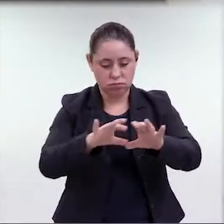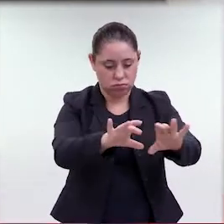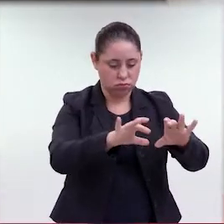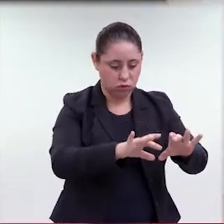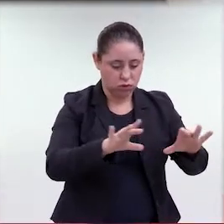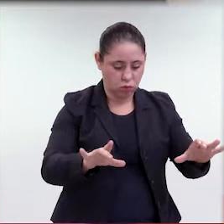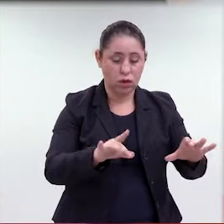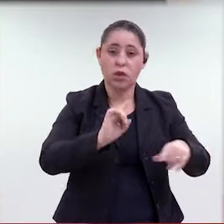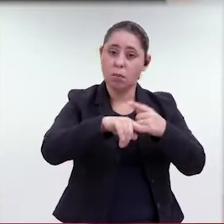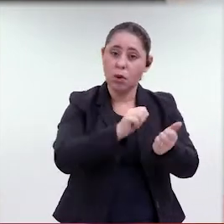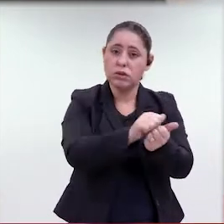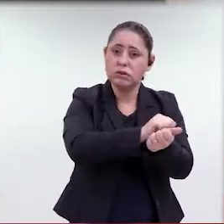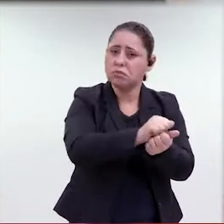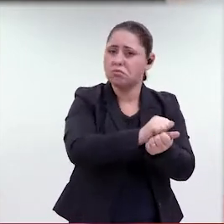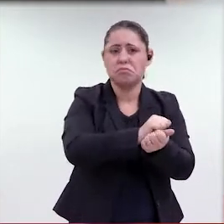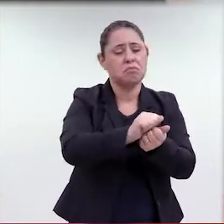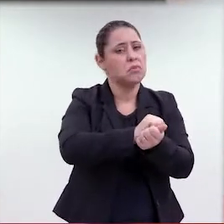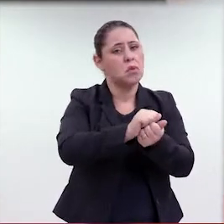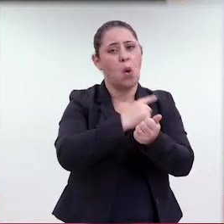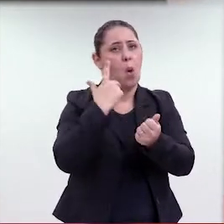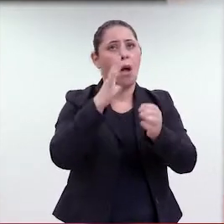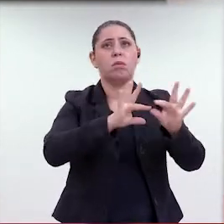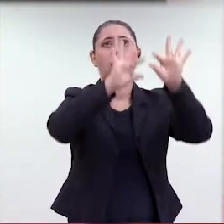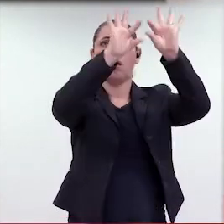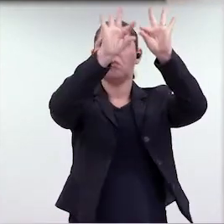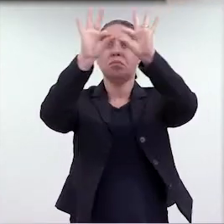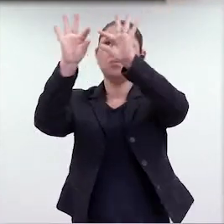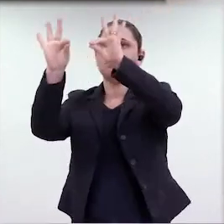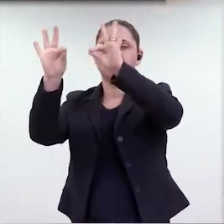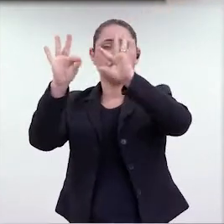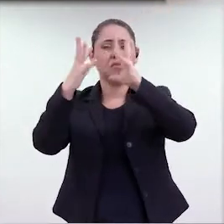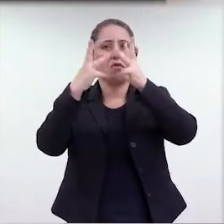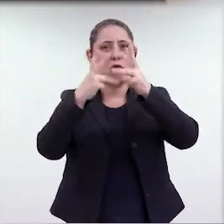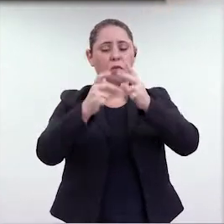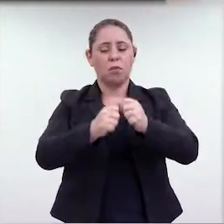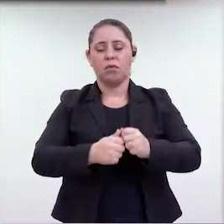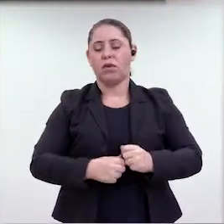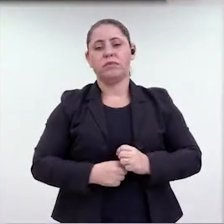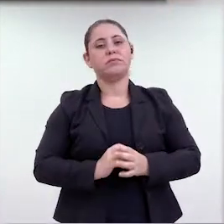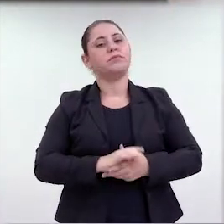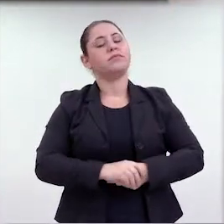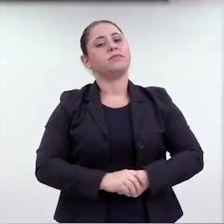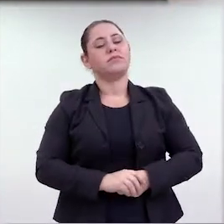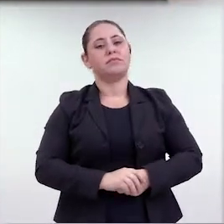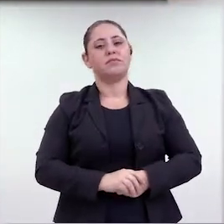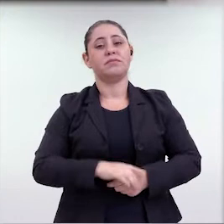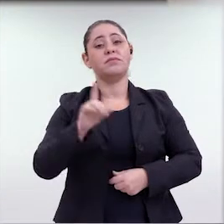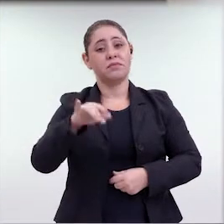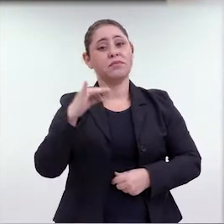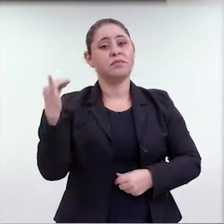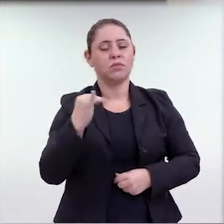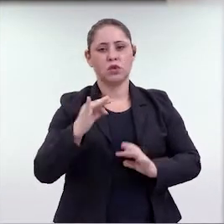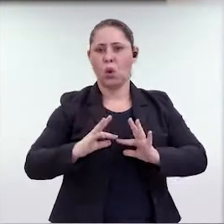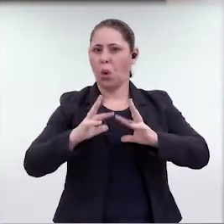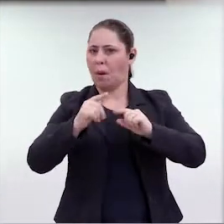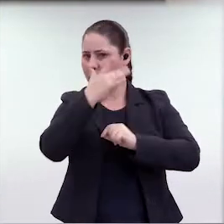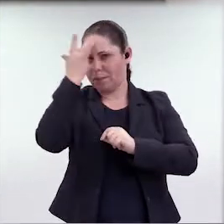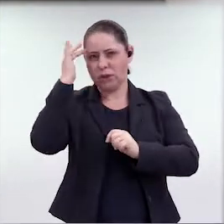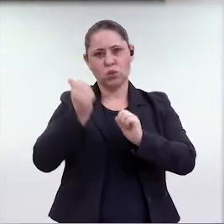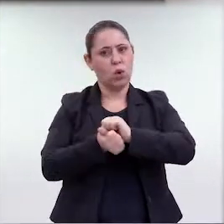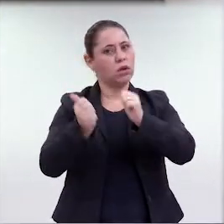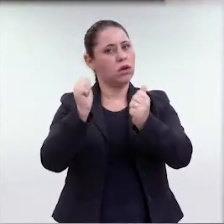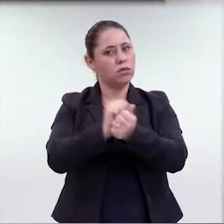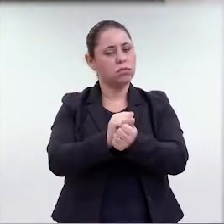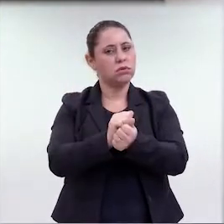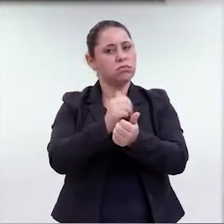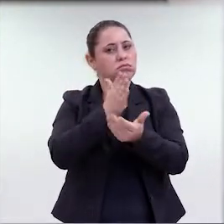E depois a gente lava no sabão mesmo na mão e depois deixa secando. É interessante que, assim, tá todo mundo se adaptando,